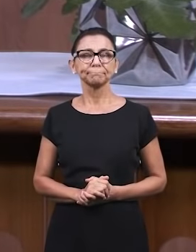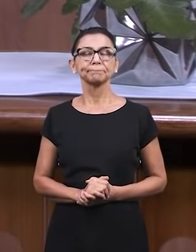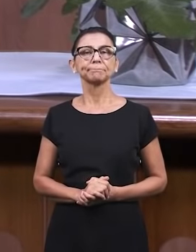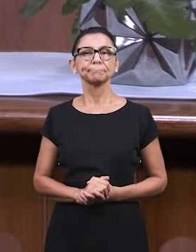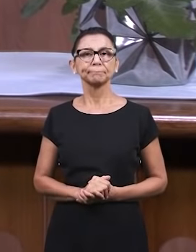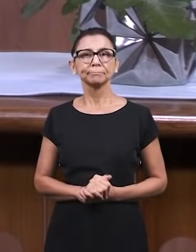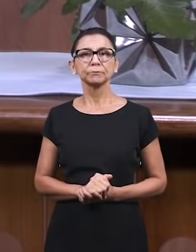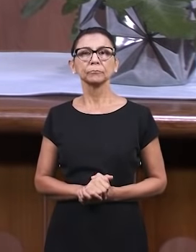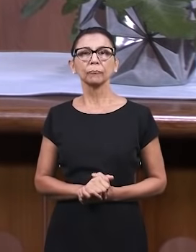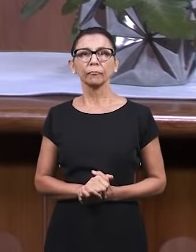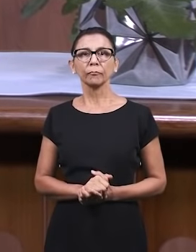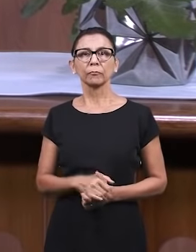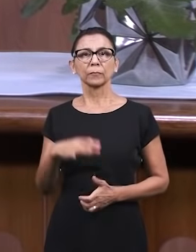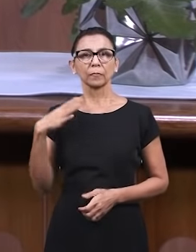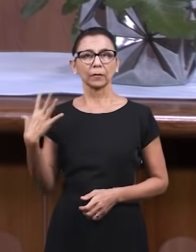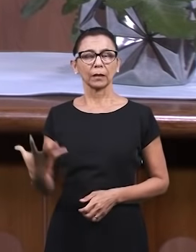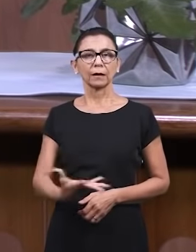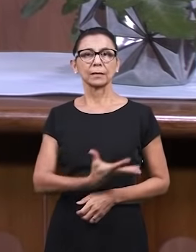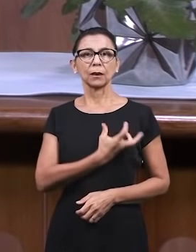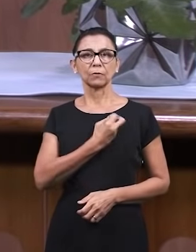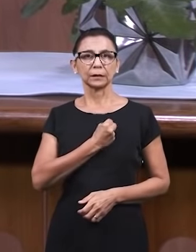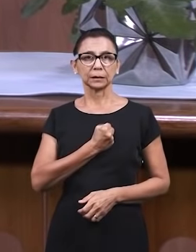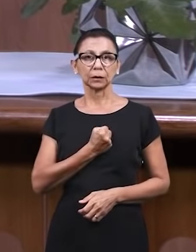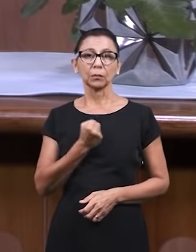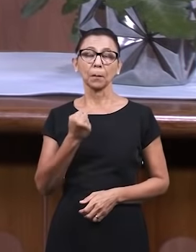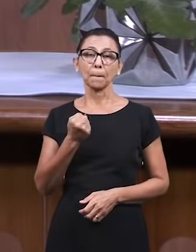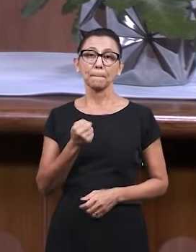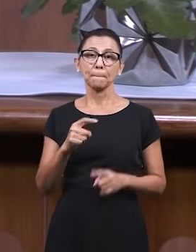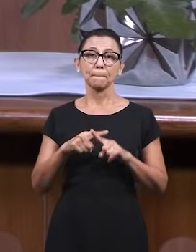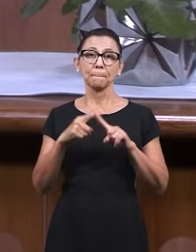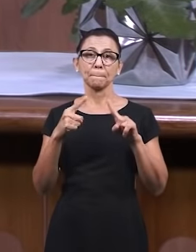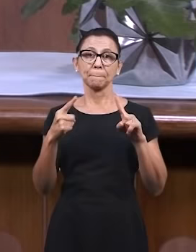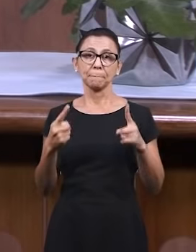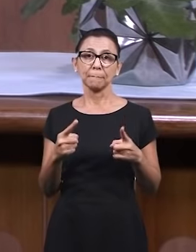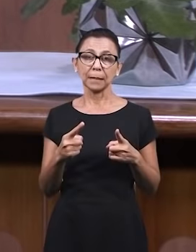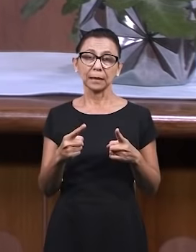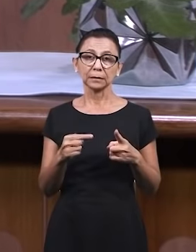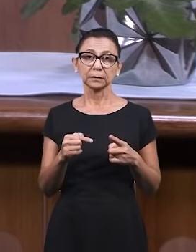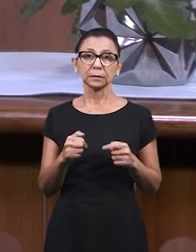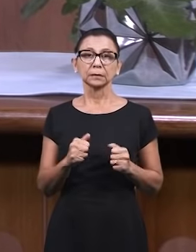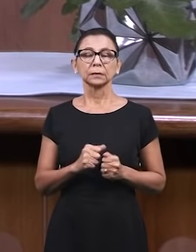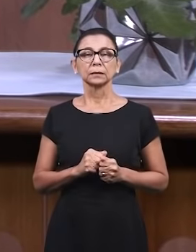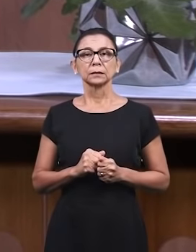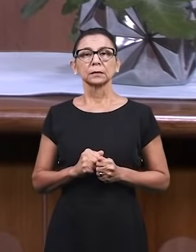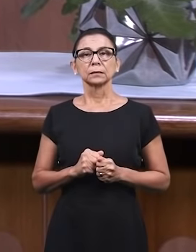Apertado é o caminho da salvação, mas largo é o caminho que leva à perdição.